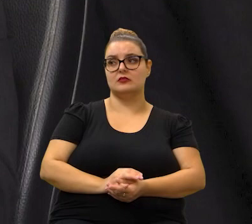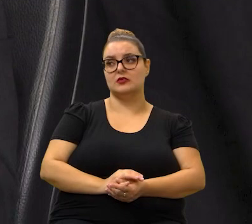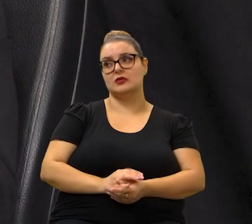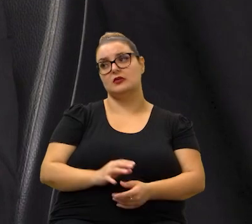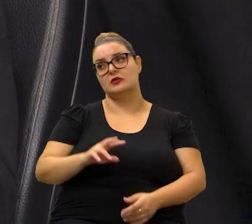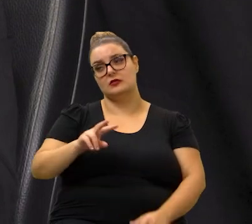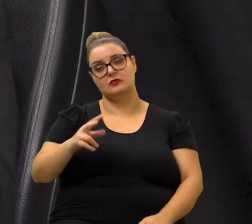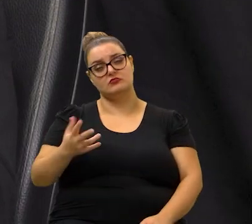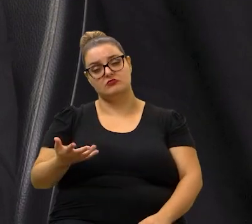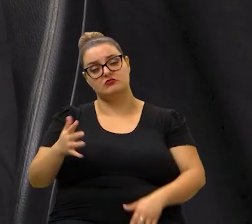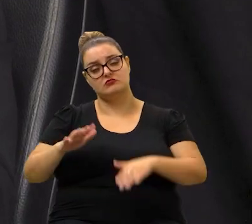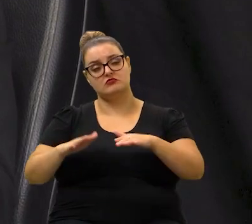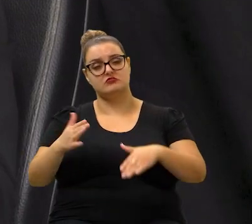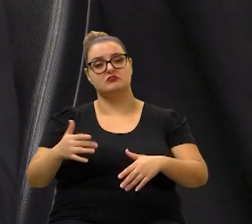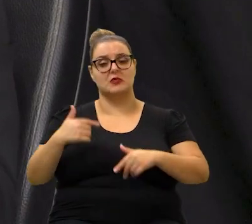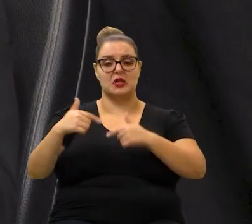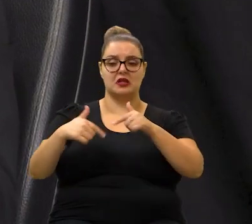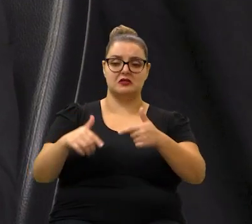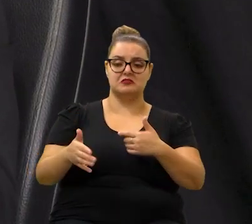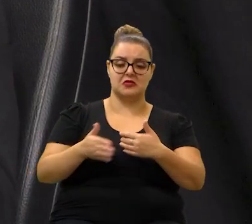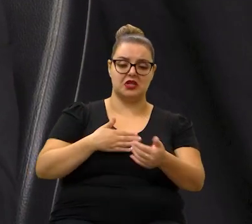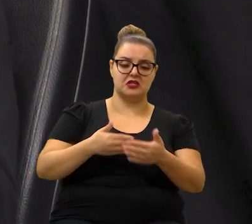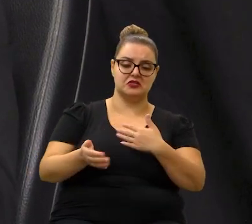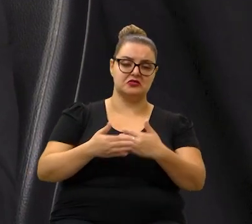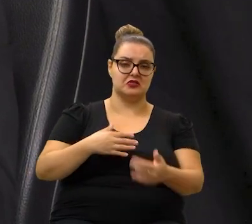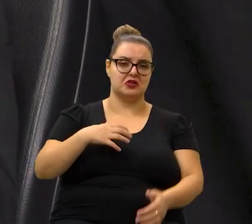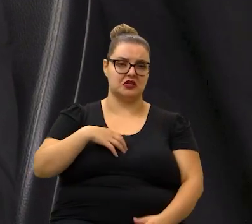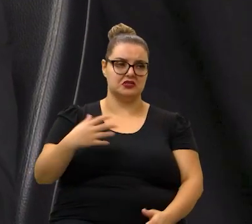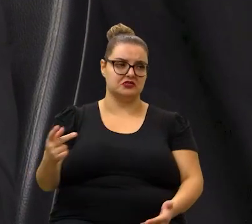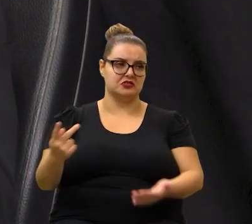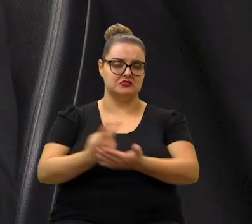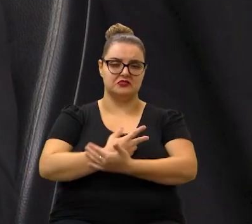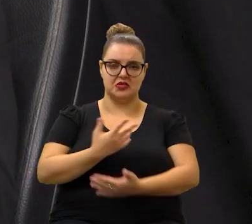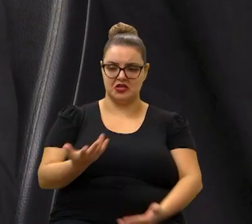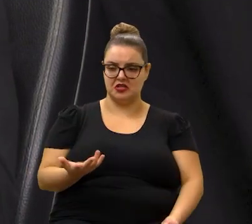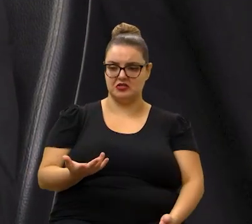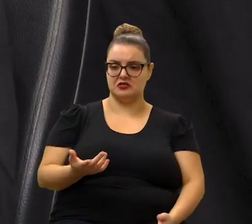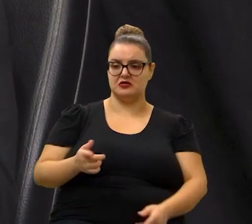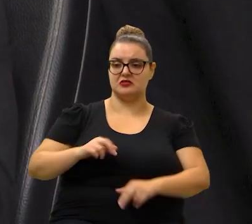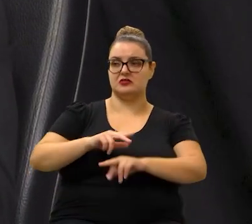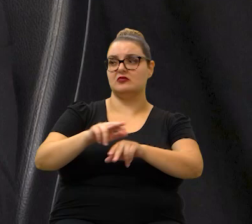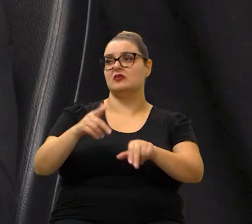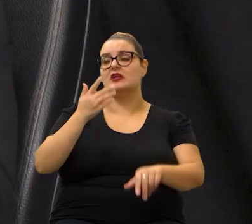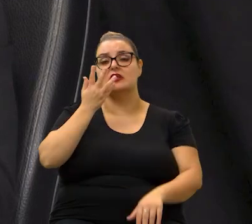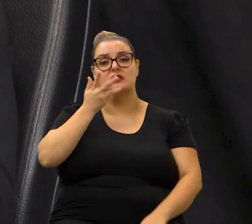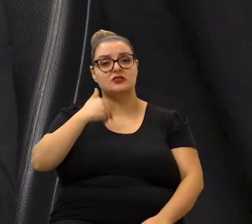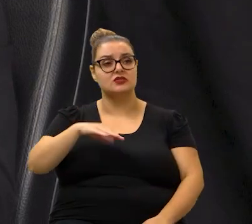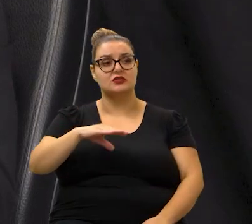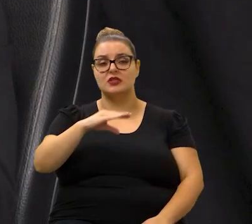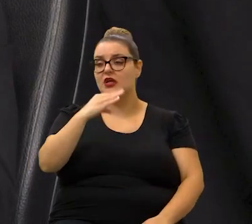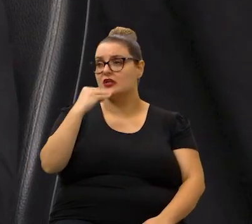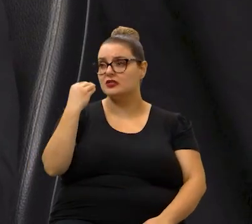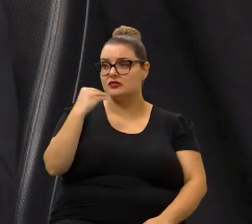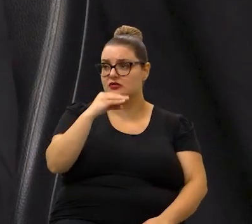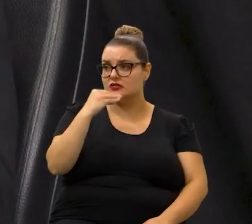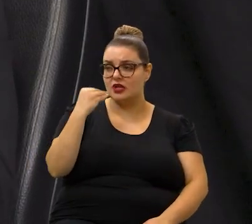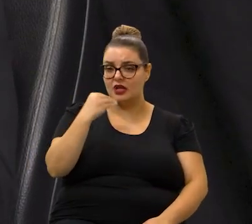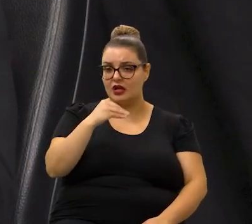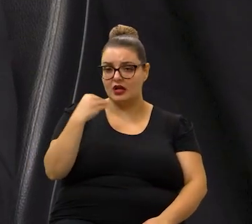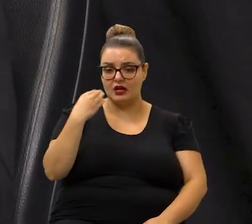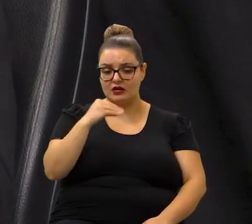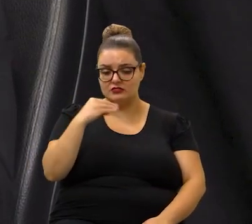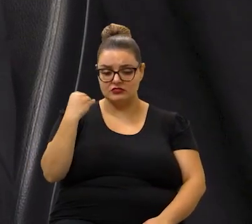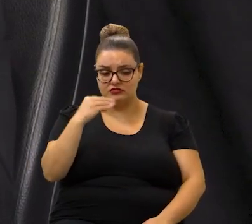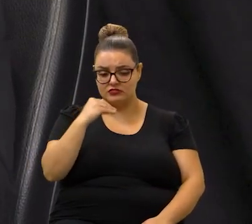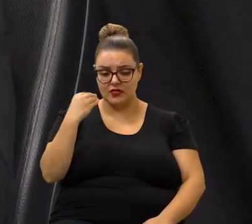vezes estavam trabalhando de forma errada e com centenas de crianças e adolescentes ali